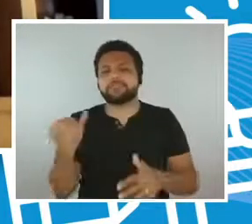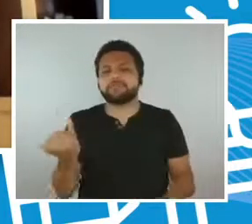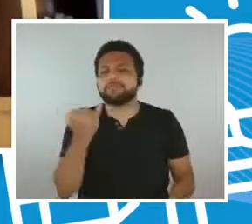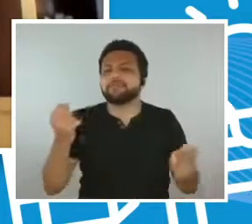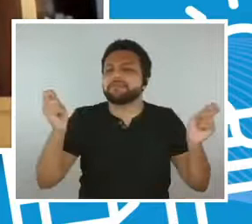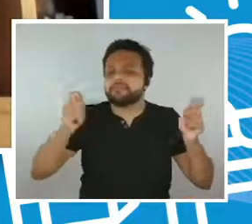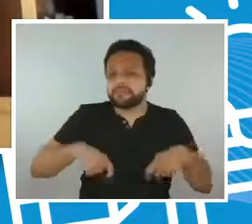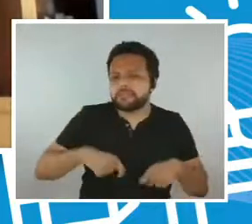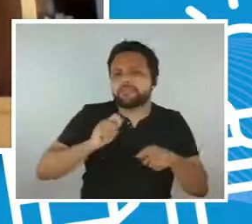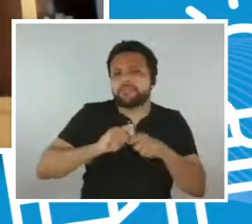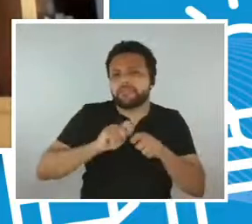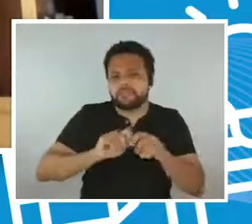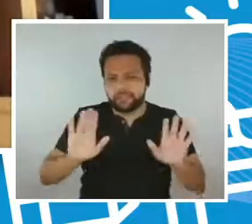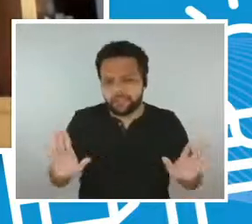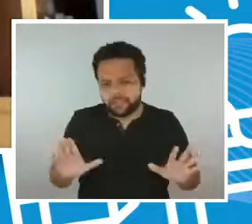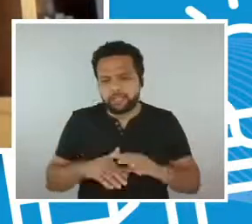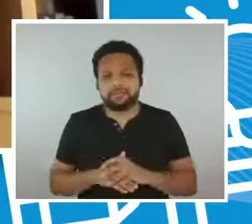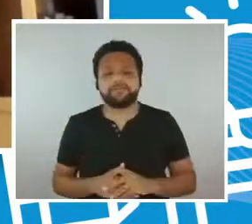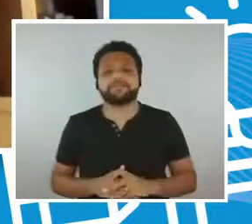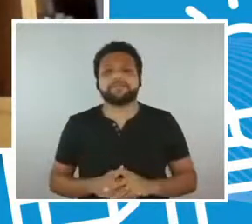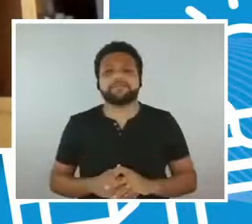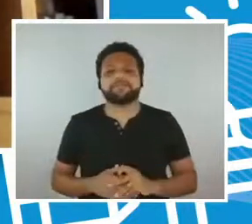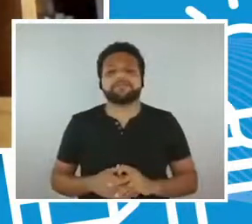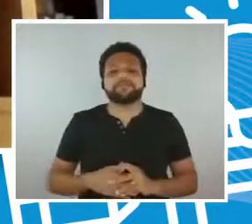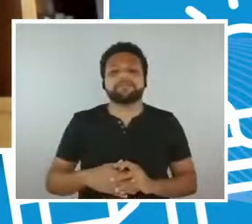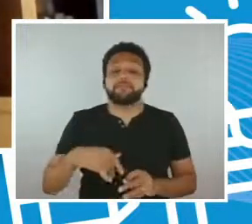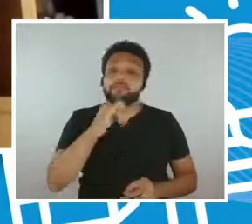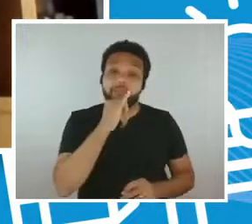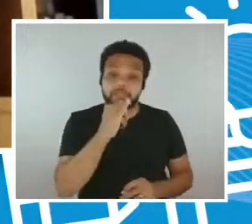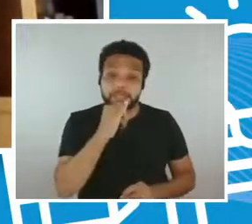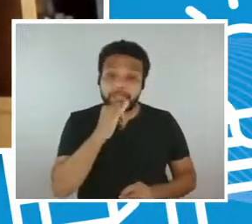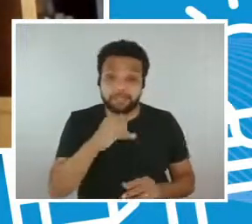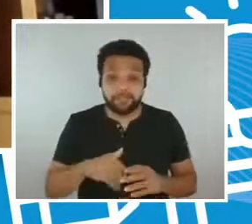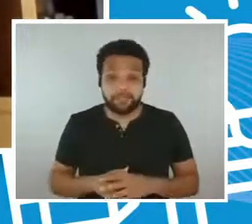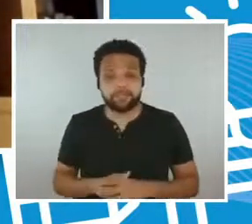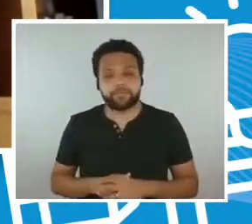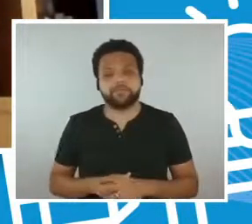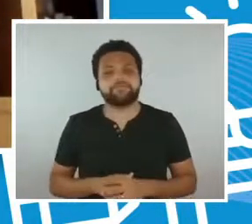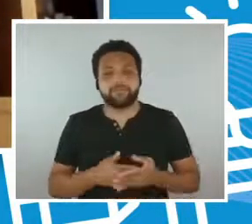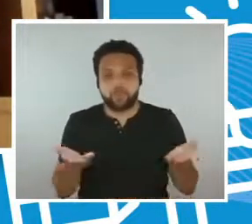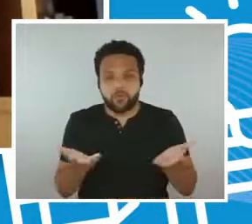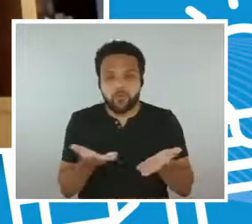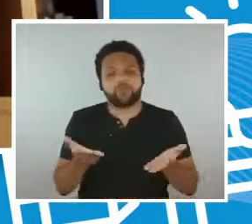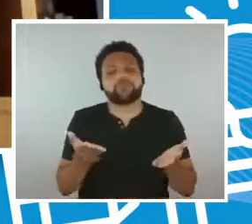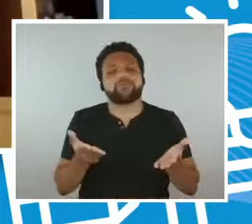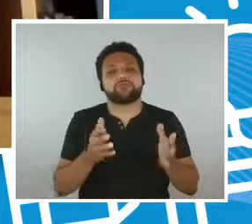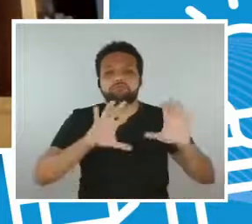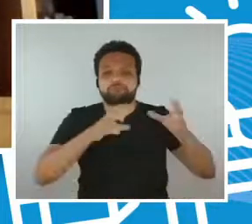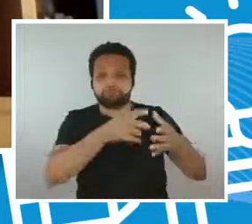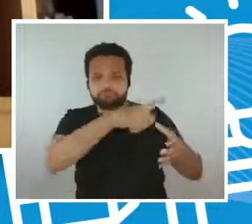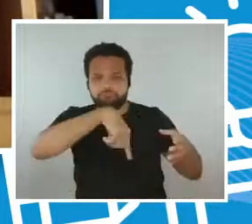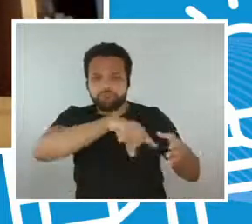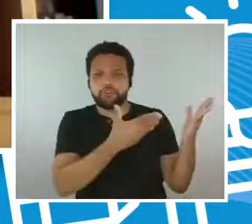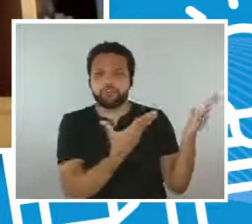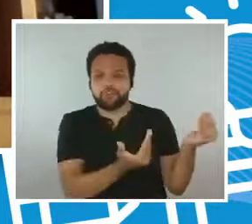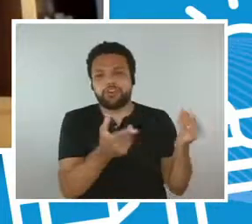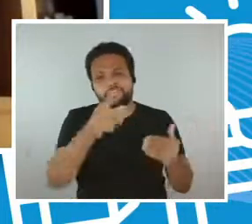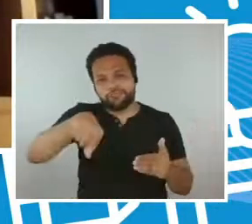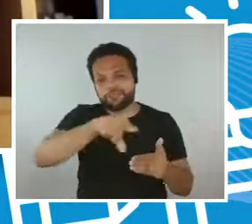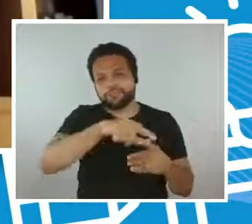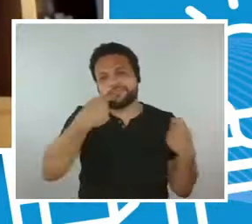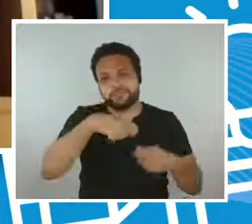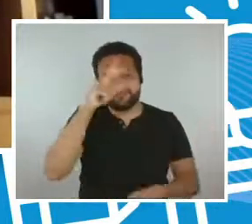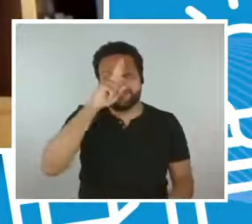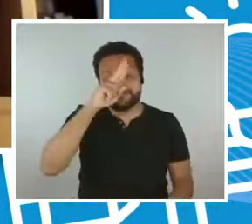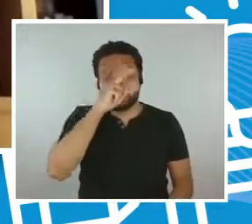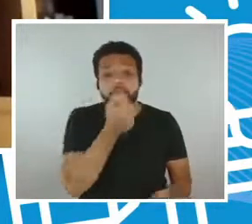fazer. Então, é possível fazer, hoje os jovens, se vocês se lembrarem, muitos